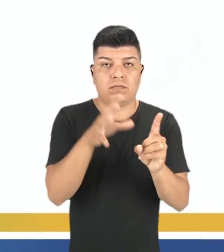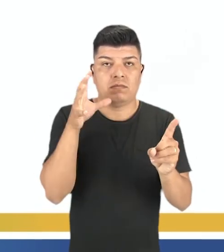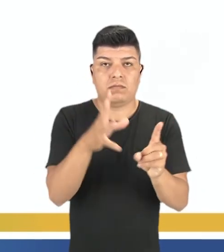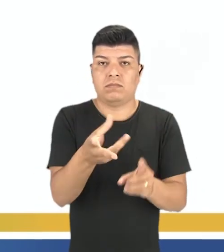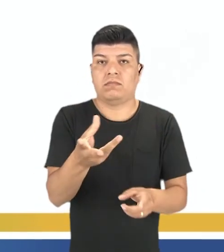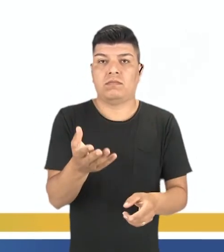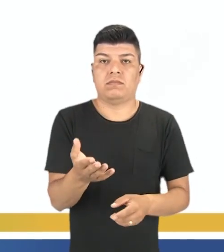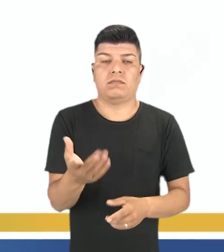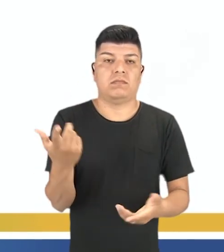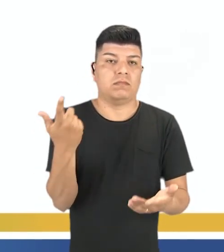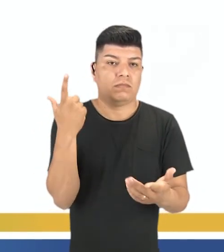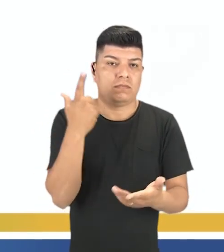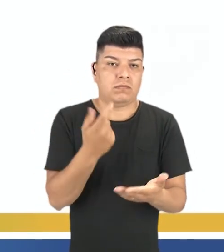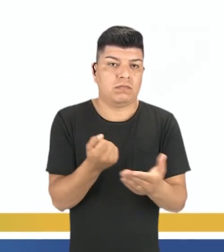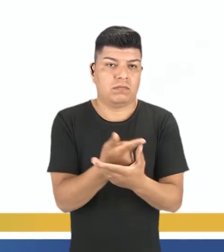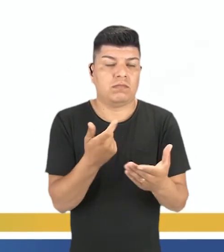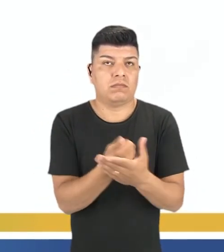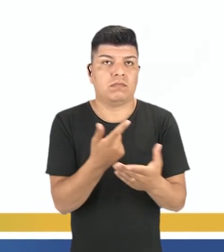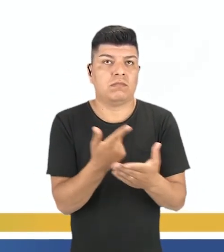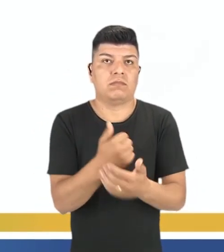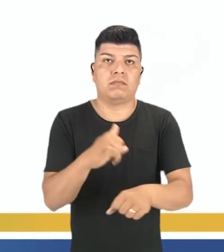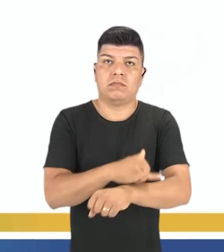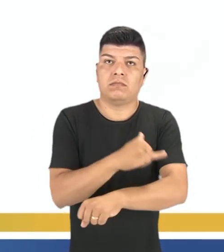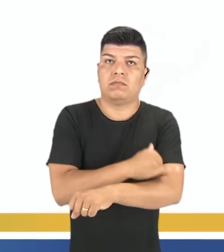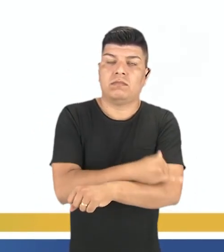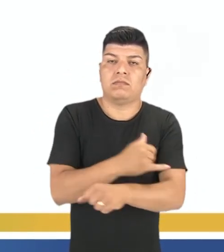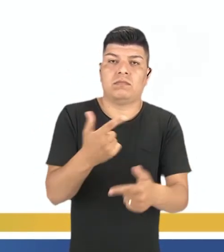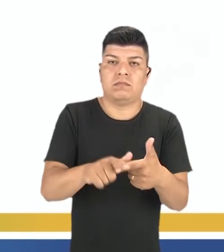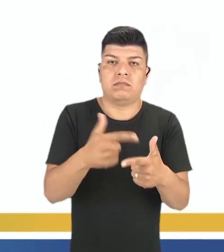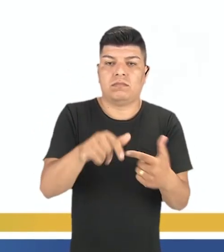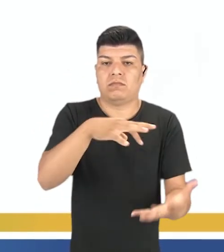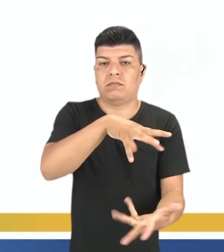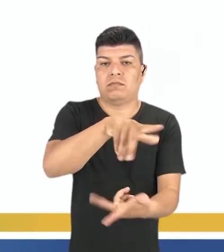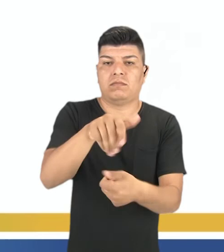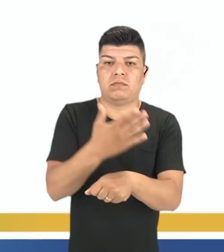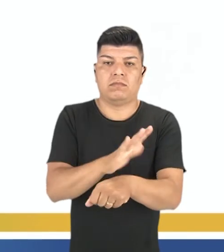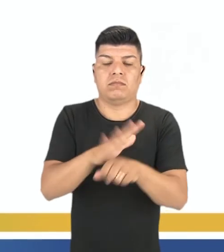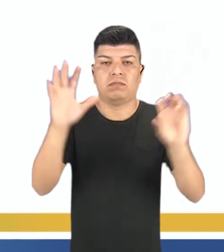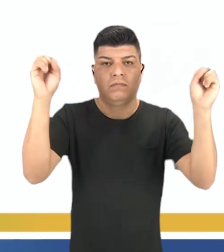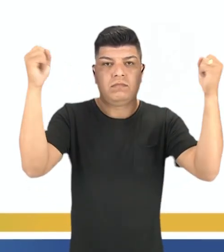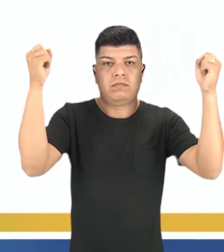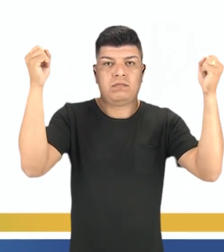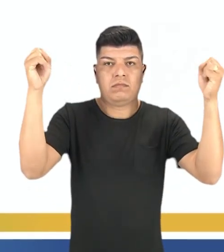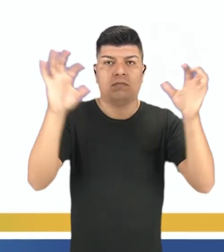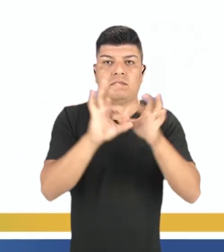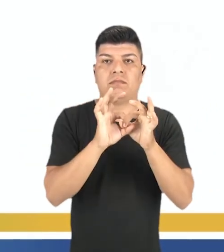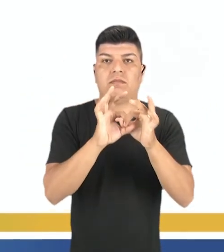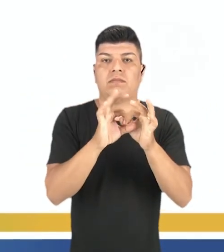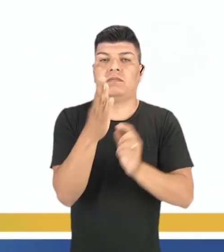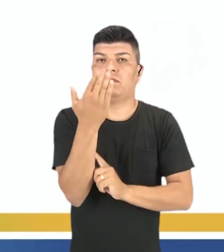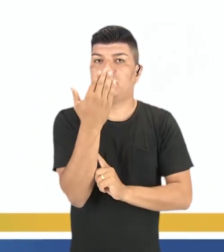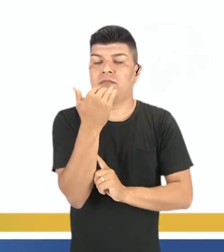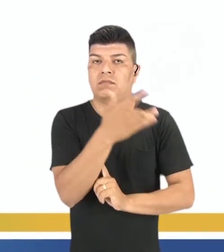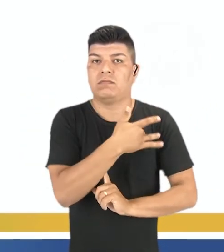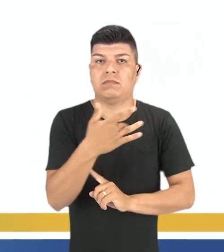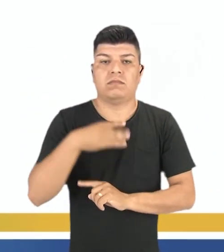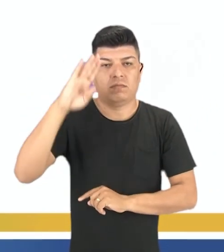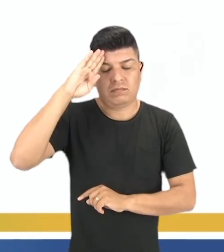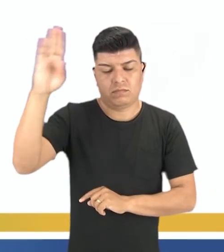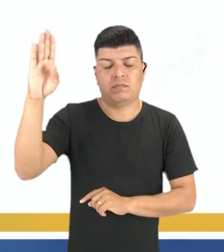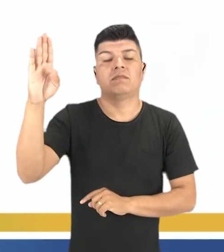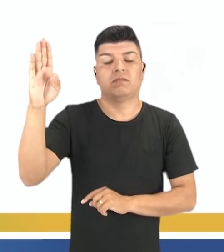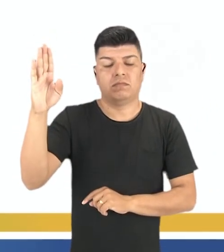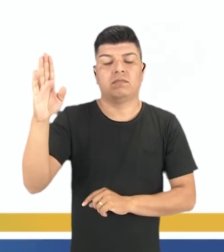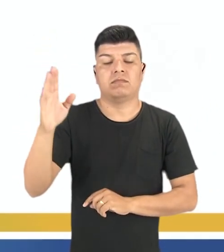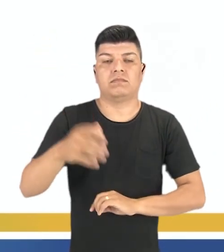e o sedentarismo. A obesidade é um problema de saúde mundial. O exercício físico associado à alimentação balanceada é um fator fundamental para os